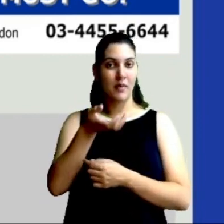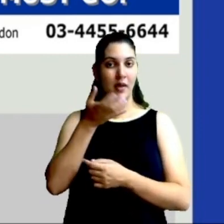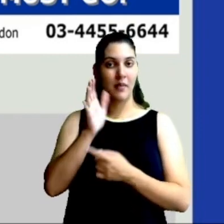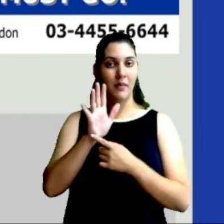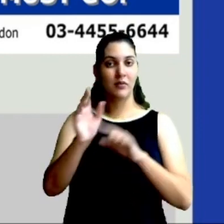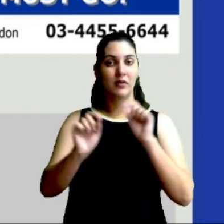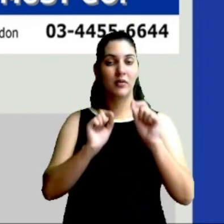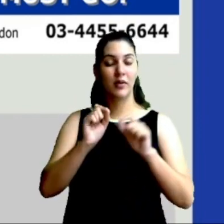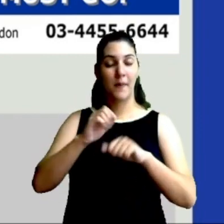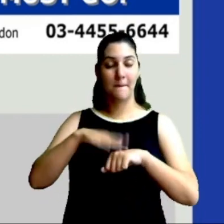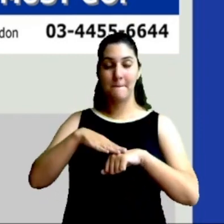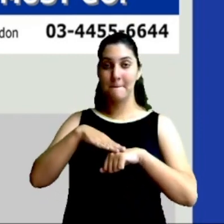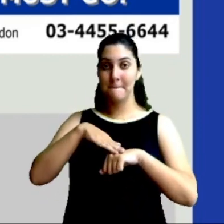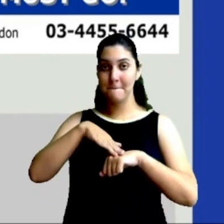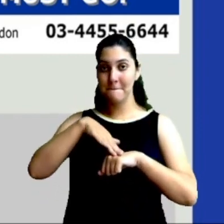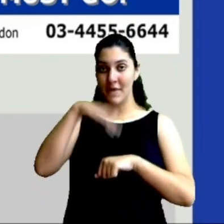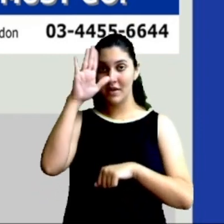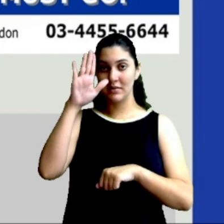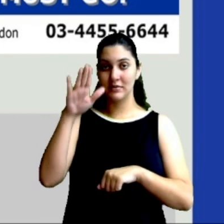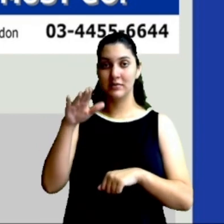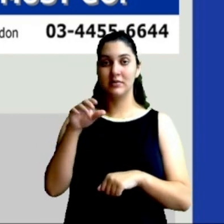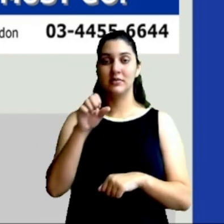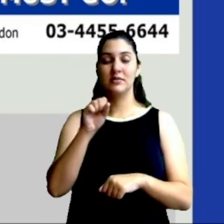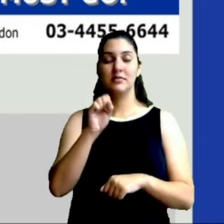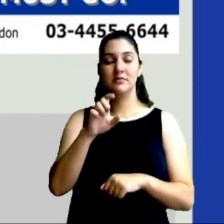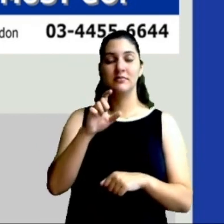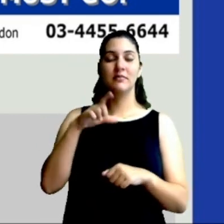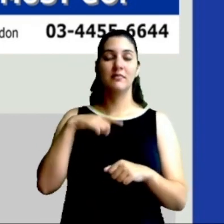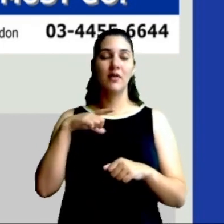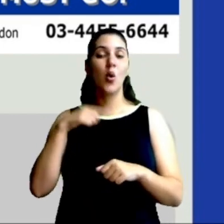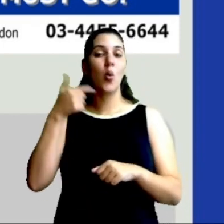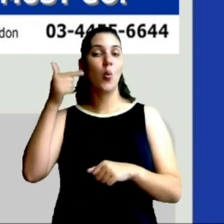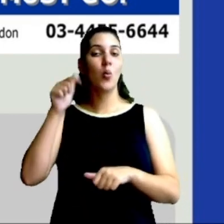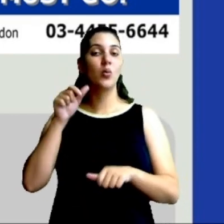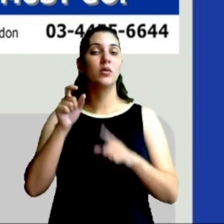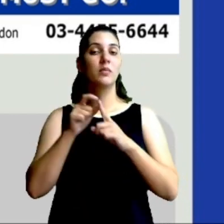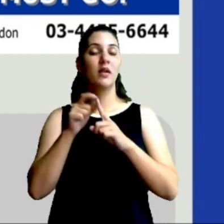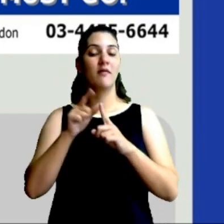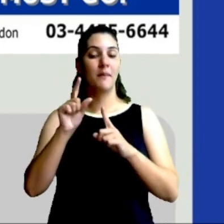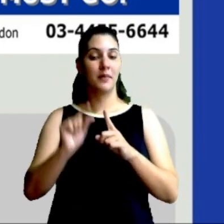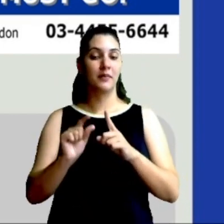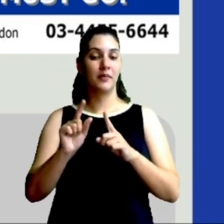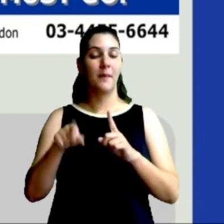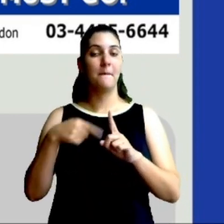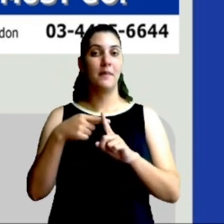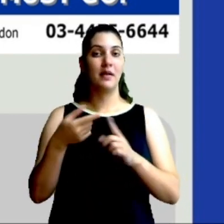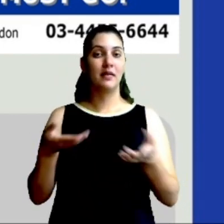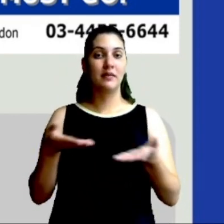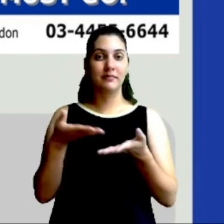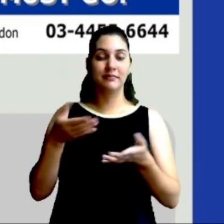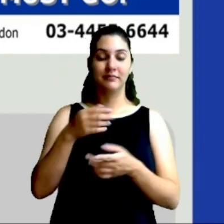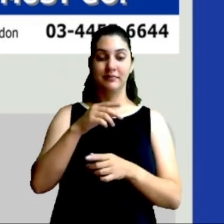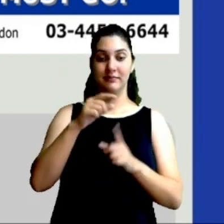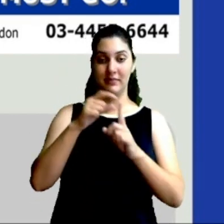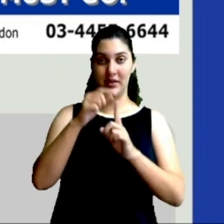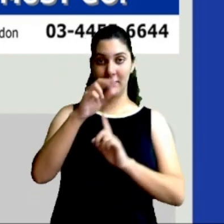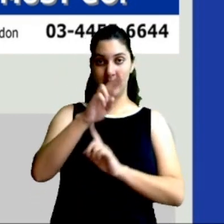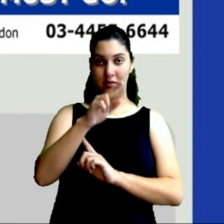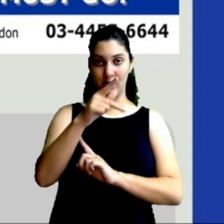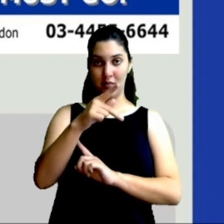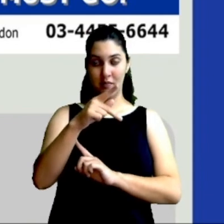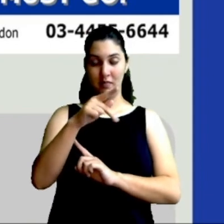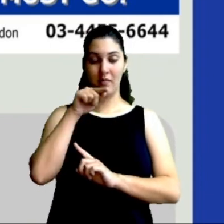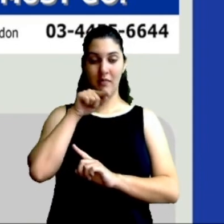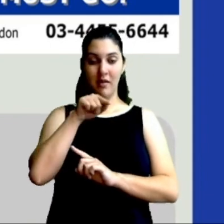o máximo, tá? Se fosse down, seria mínimo, mas como é a palavrinha up, esse UP representa